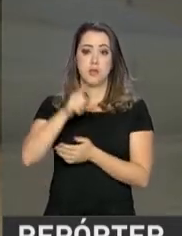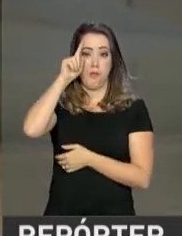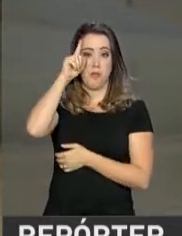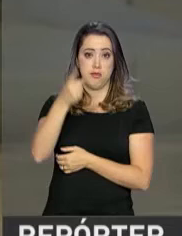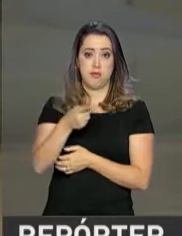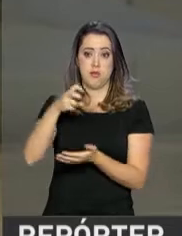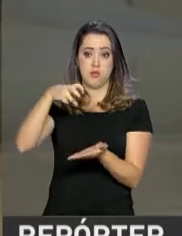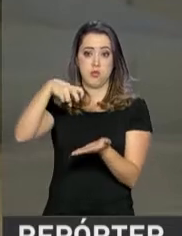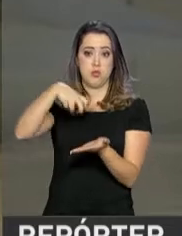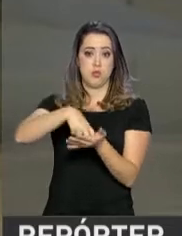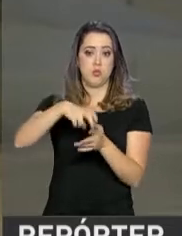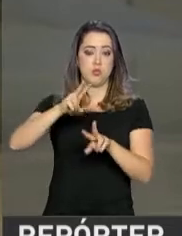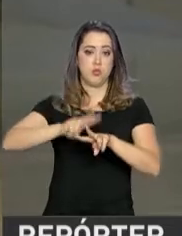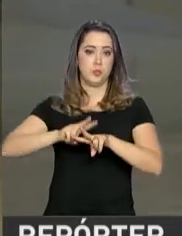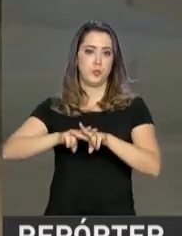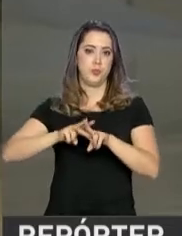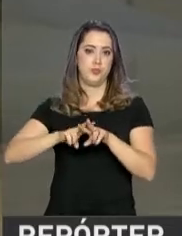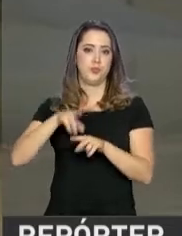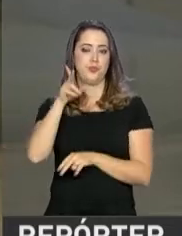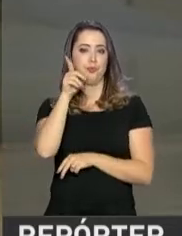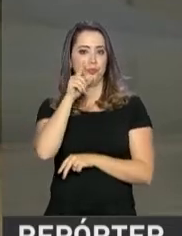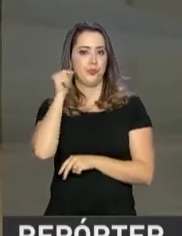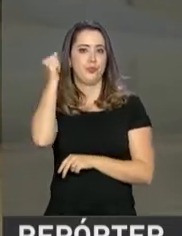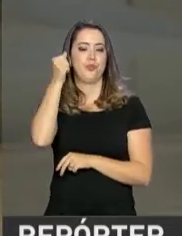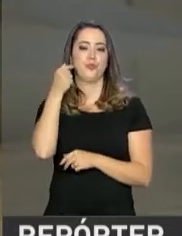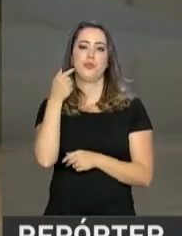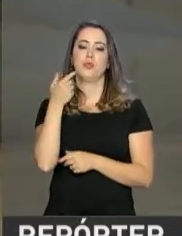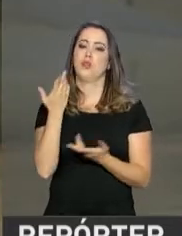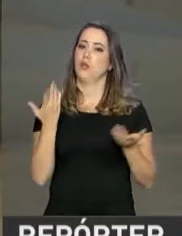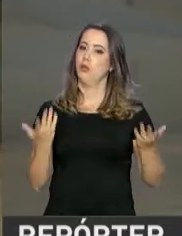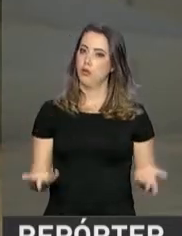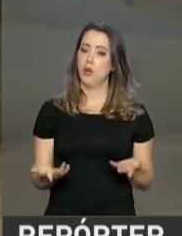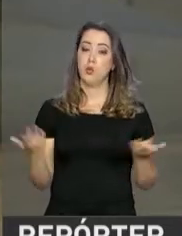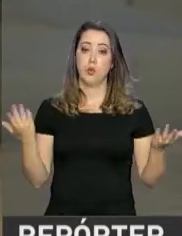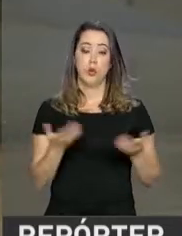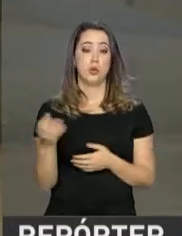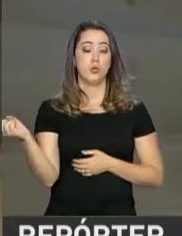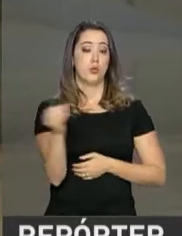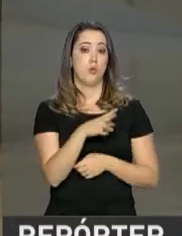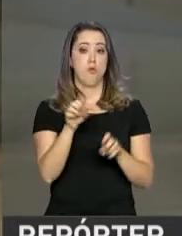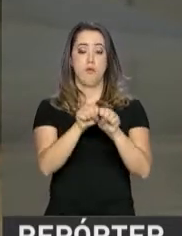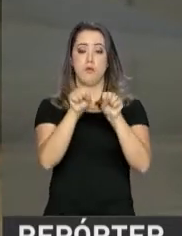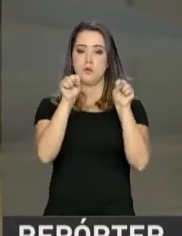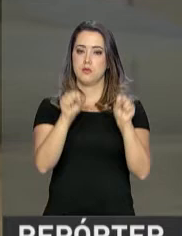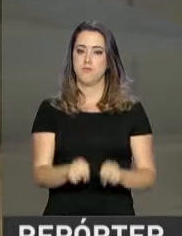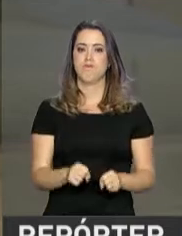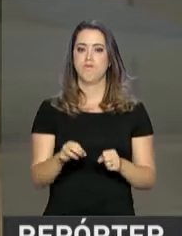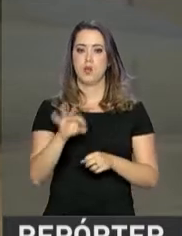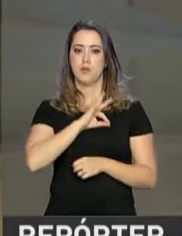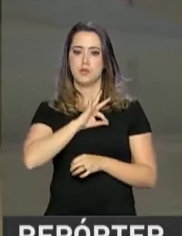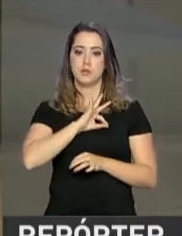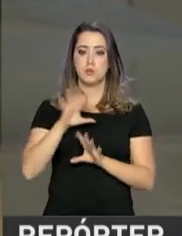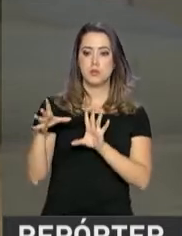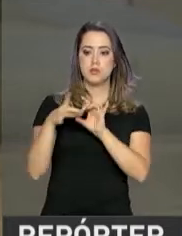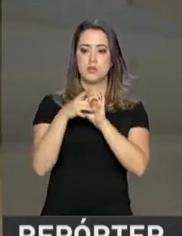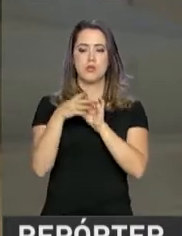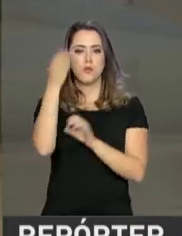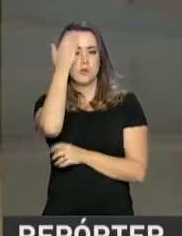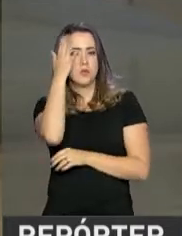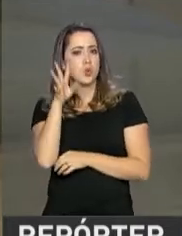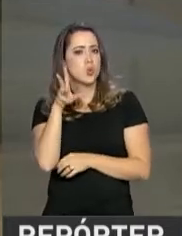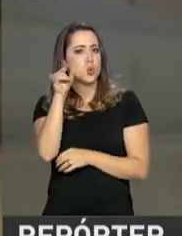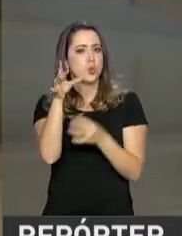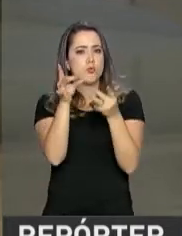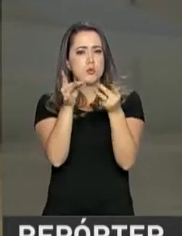de prisão no ceará com o sistema único de segurança pública as polícias vão ser integradas ea resolução